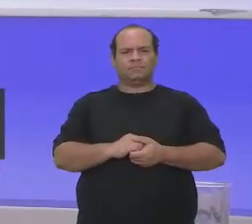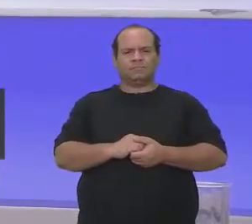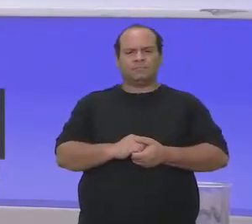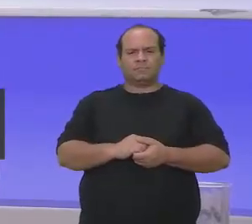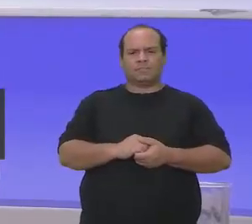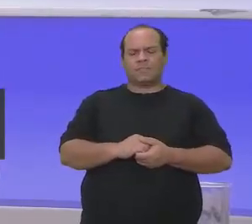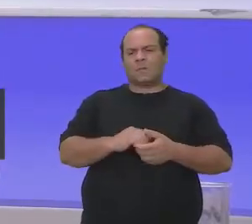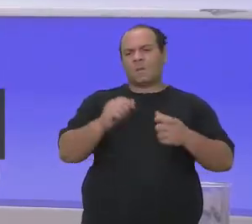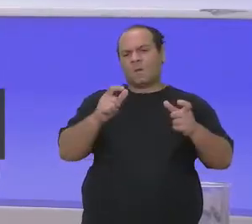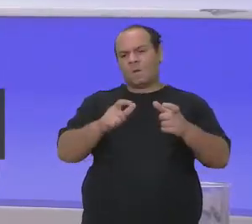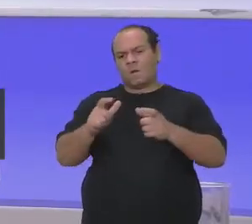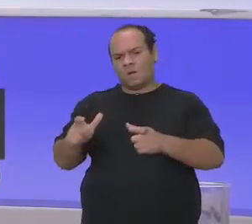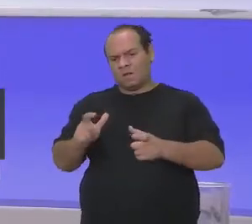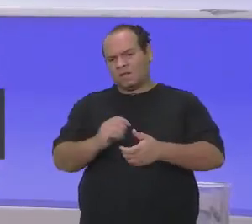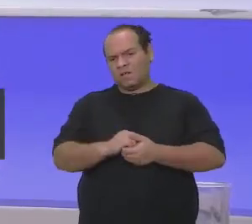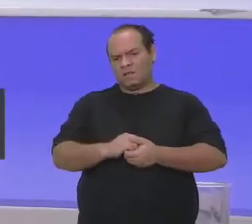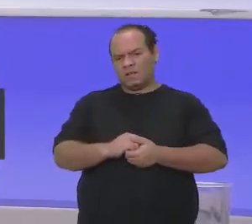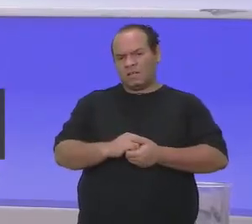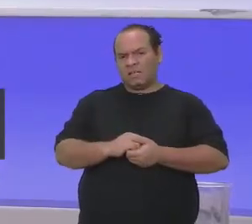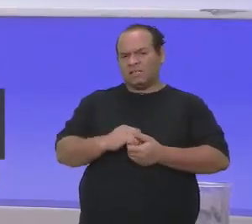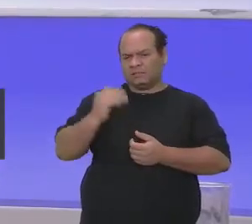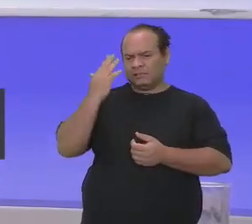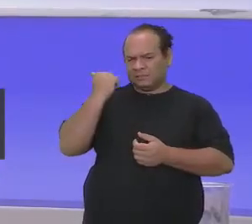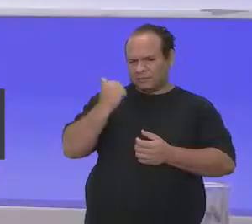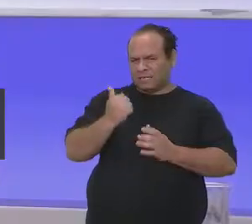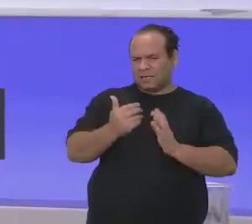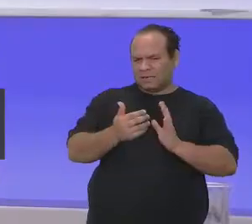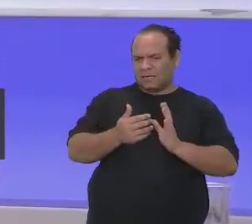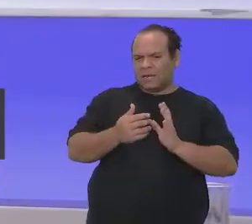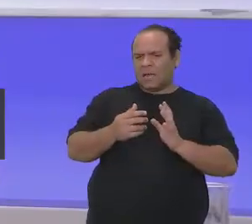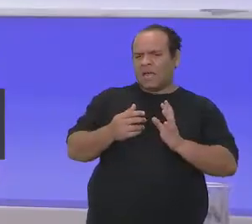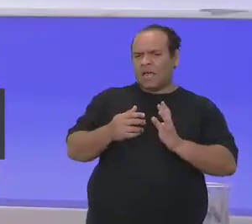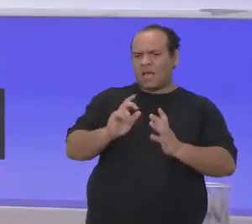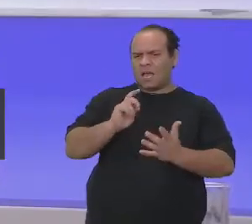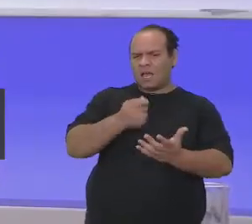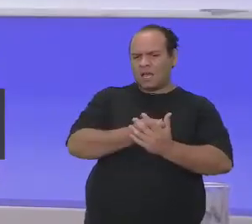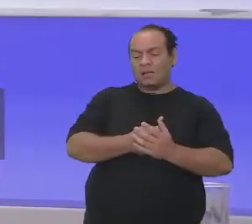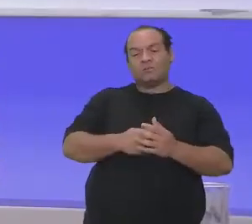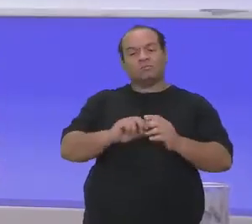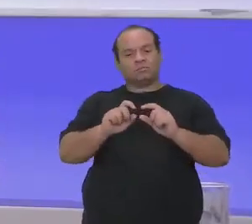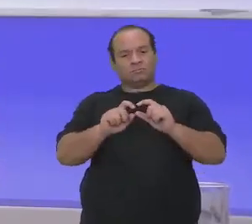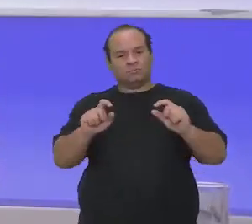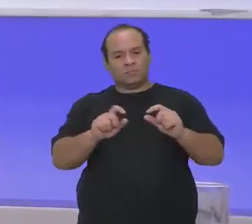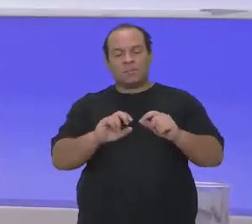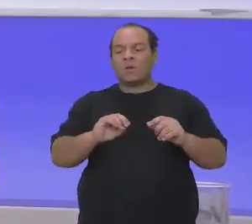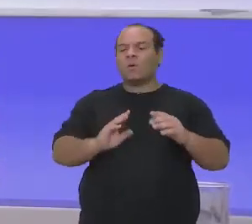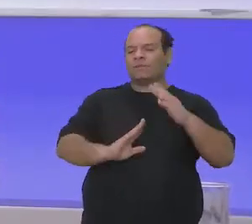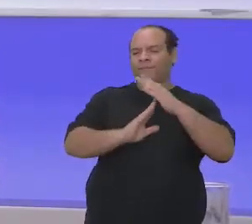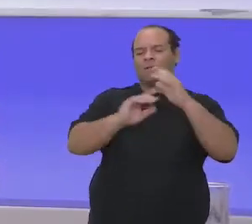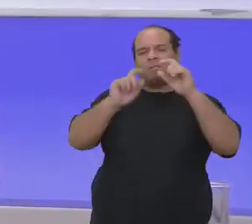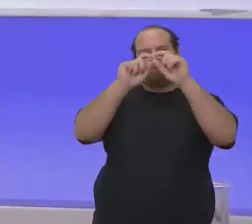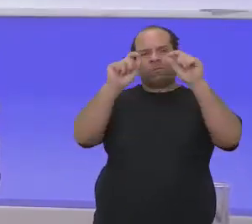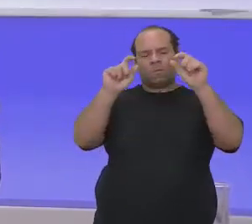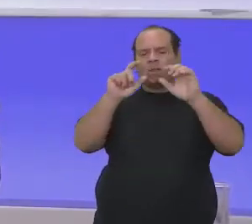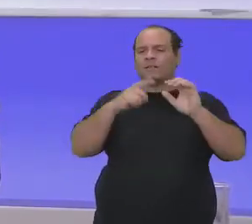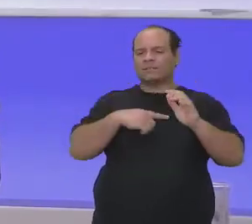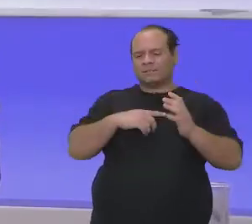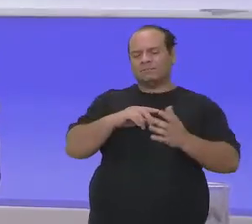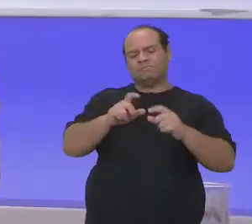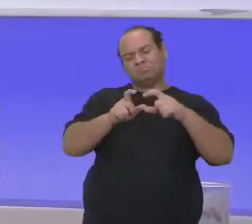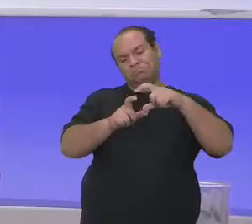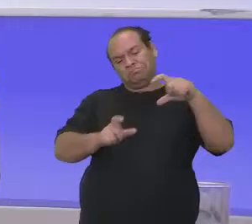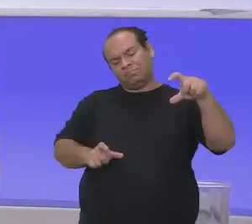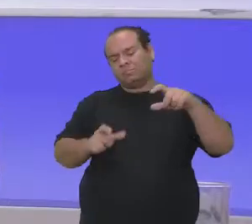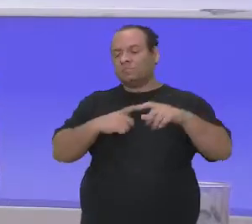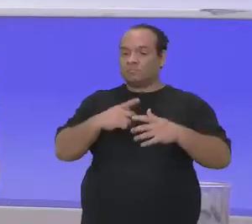distribuidora local, que é o que chega aquela continha lá, tem no rodapé ou no cabeçalho lá o nome da distribuidora, sempre terão